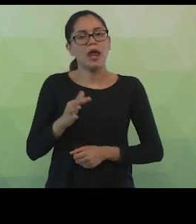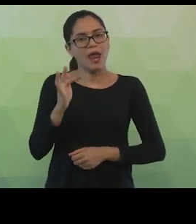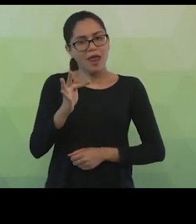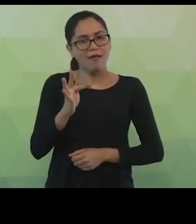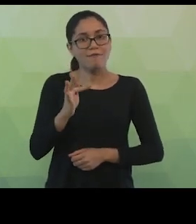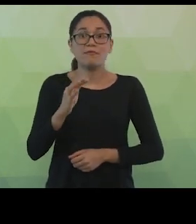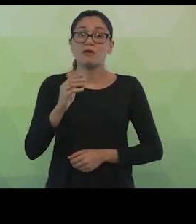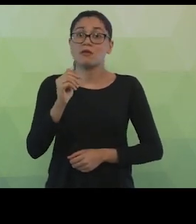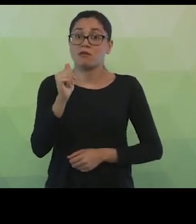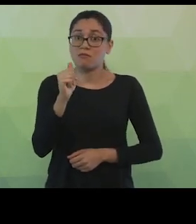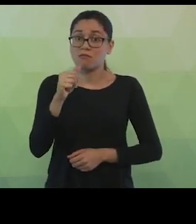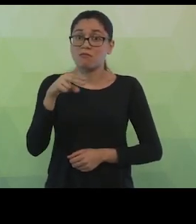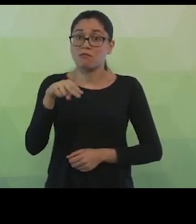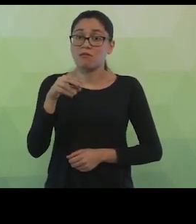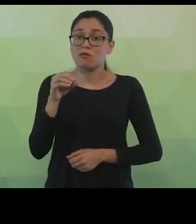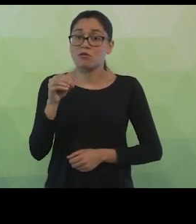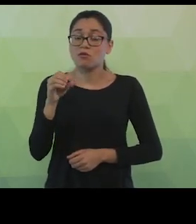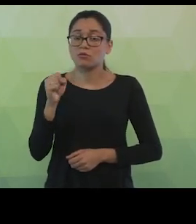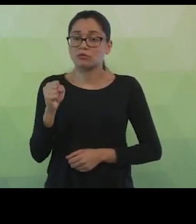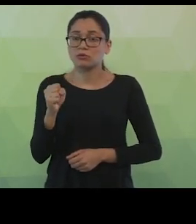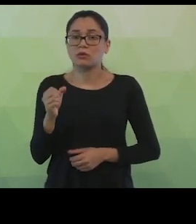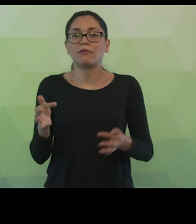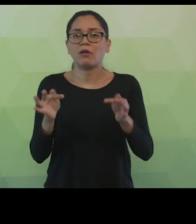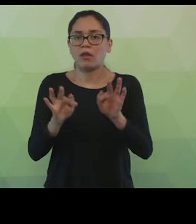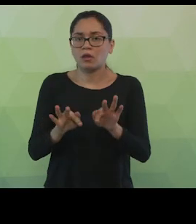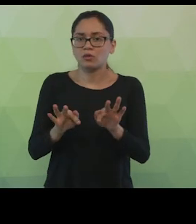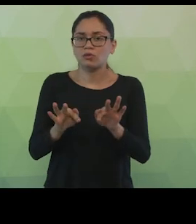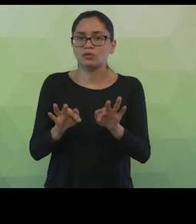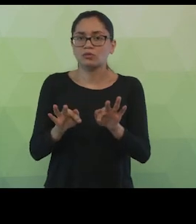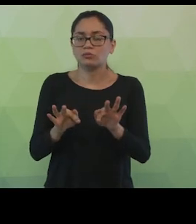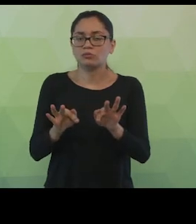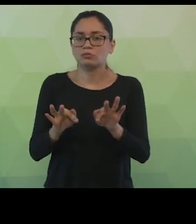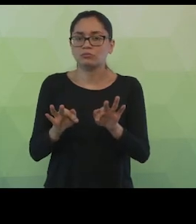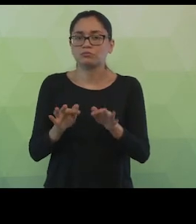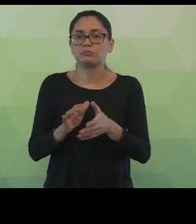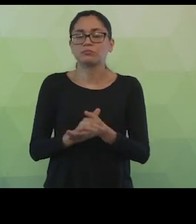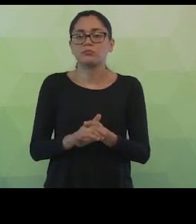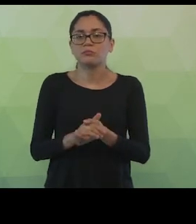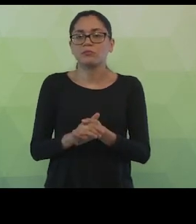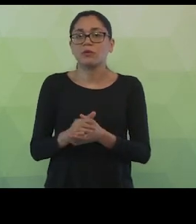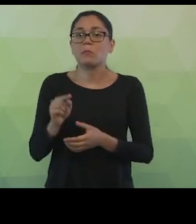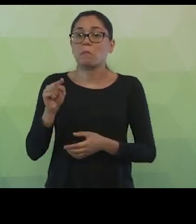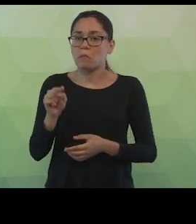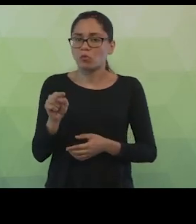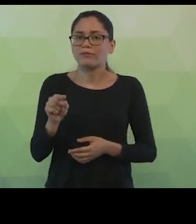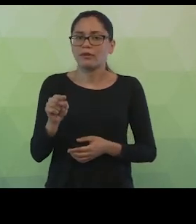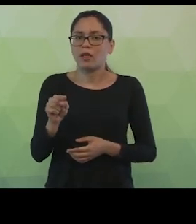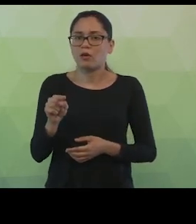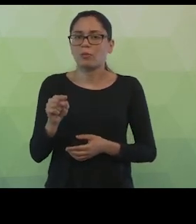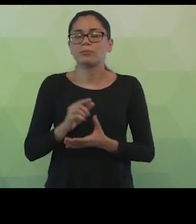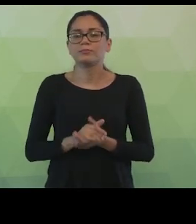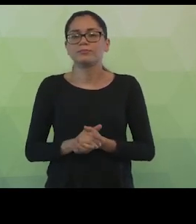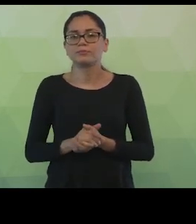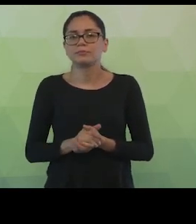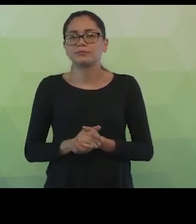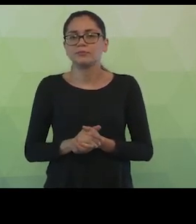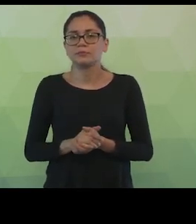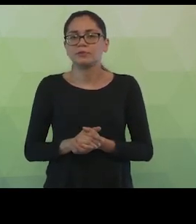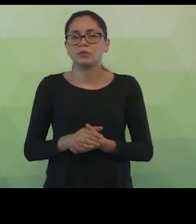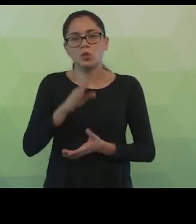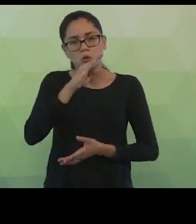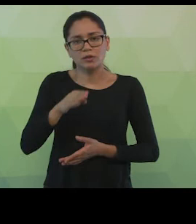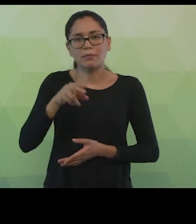anos. E finalizo, ponto final, quebro a linha também, contra